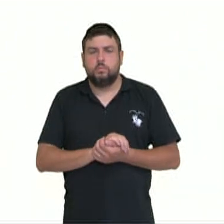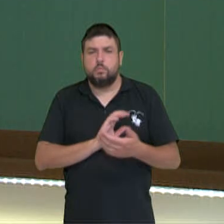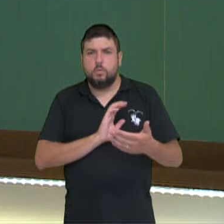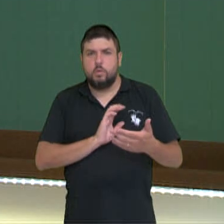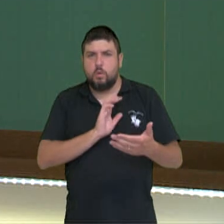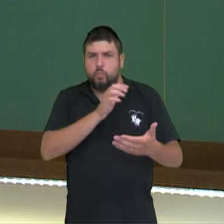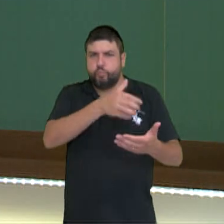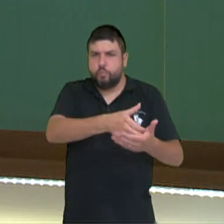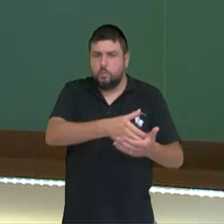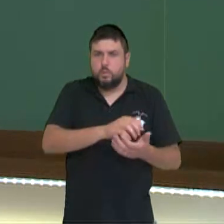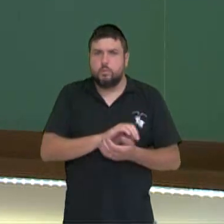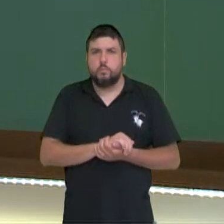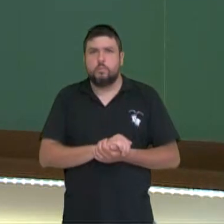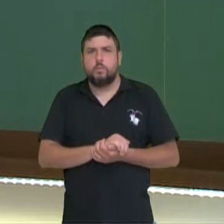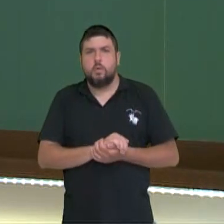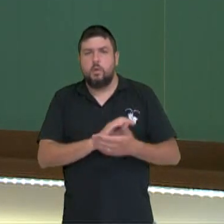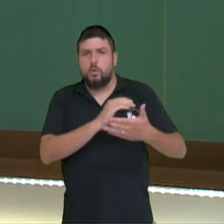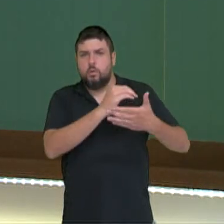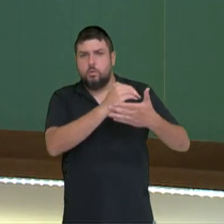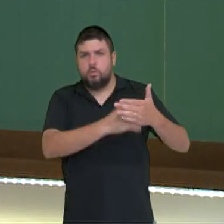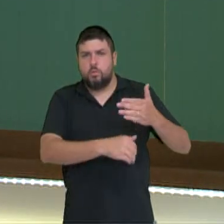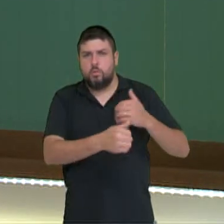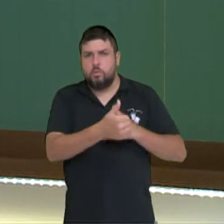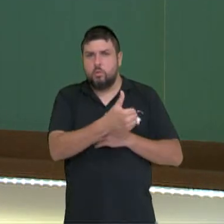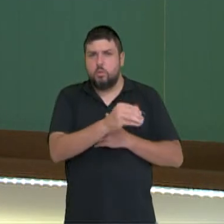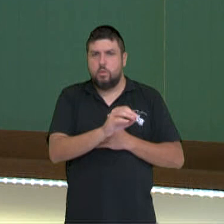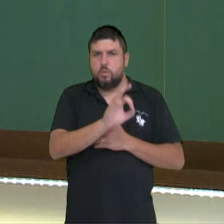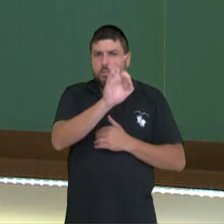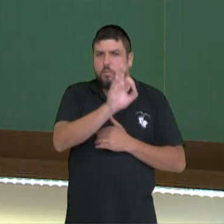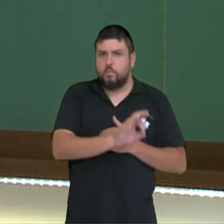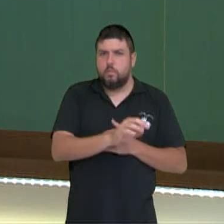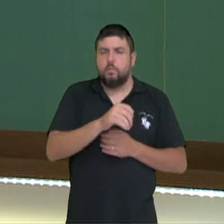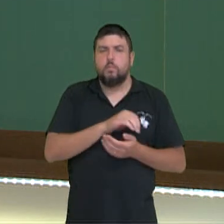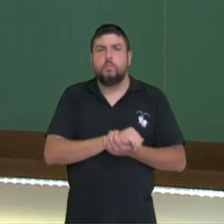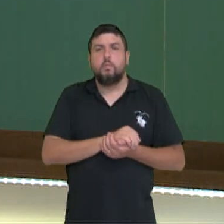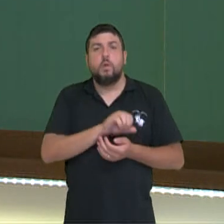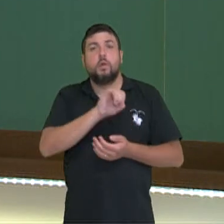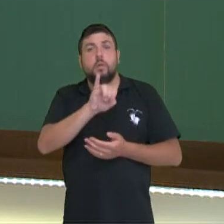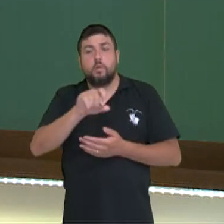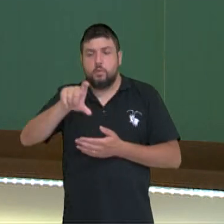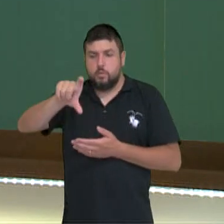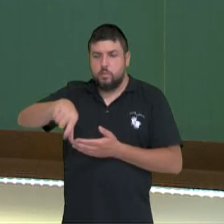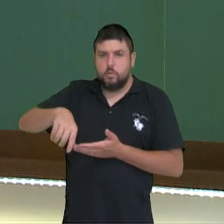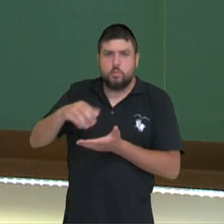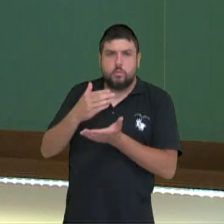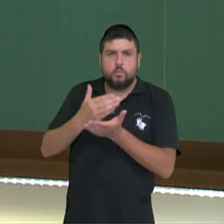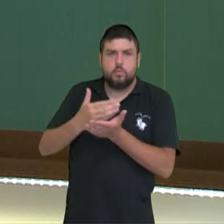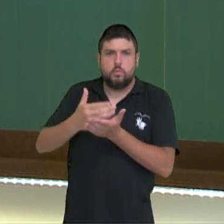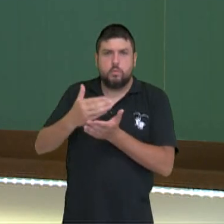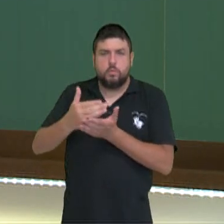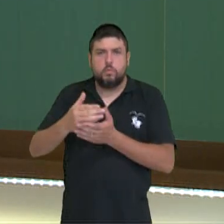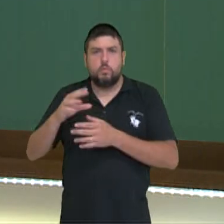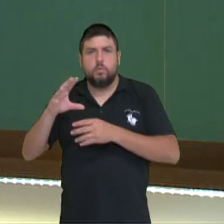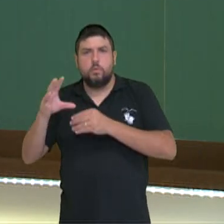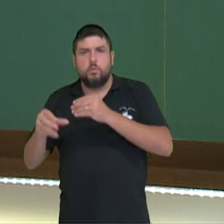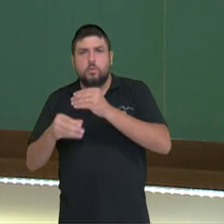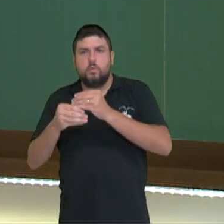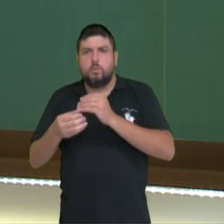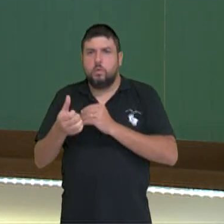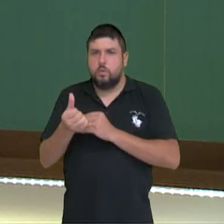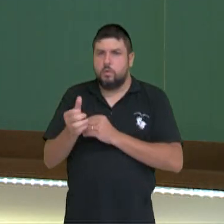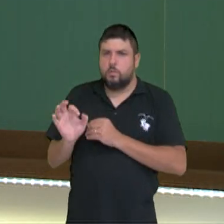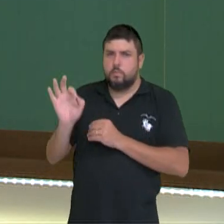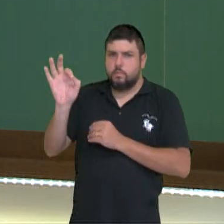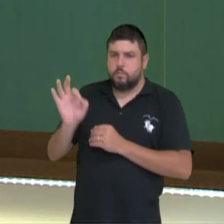débito, ele ganha 10% de desconto. Se for a prazo no cartão de crédito, tem 6%, aquela famosa taxinha do